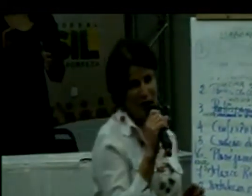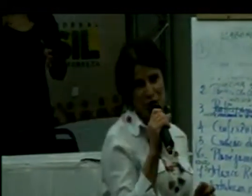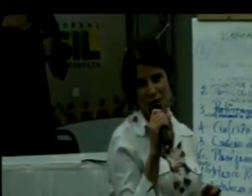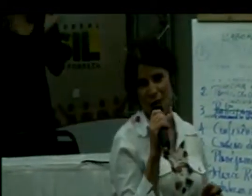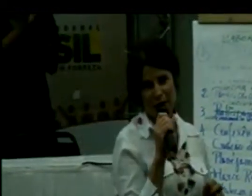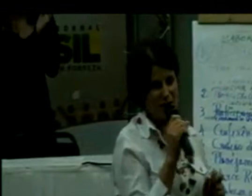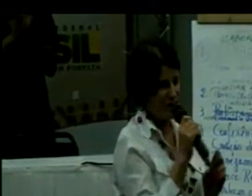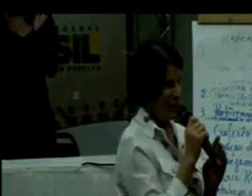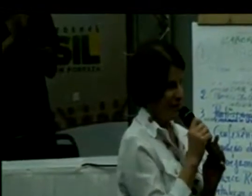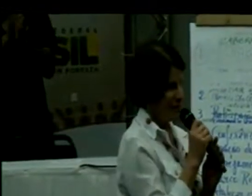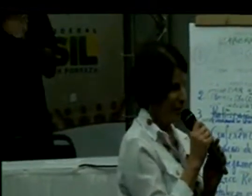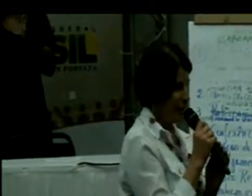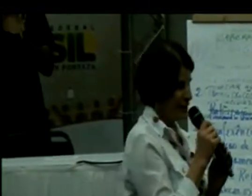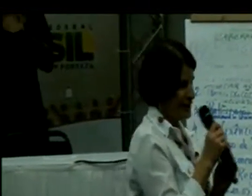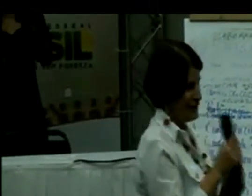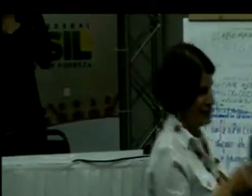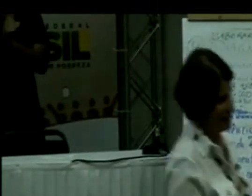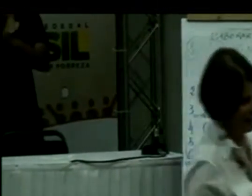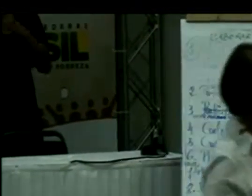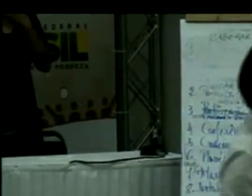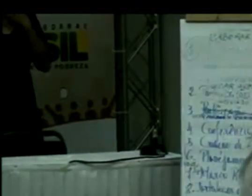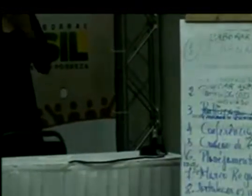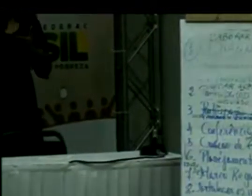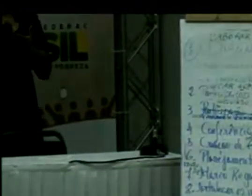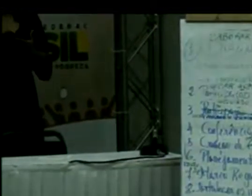grupo conseguiu sistematizar. Obrigada.